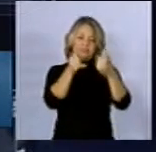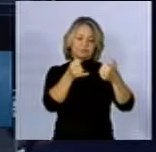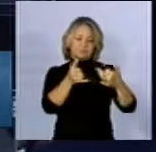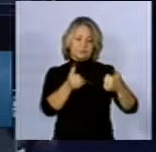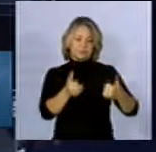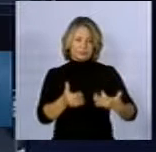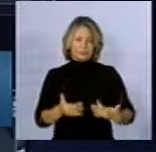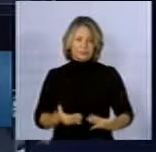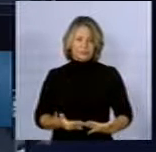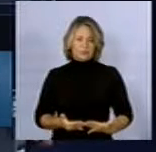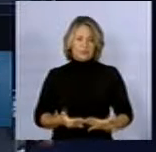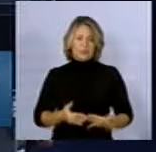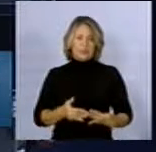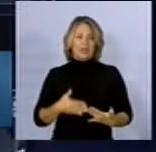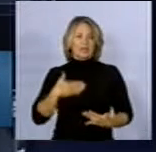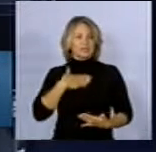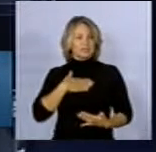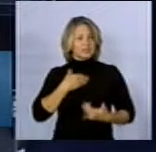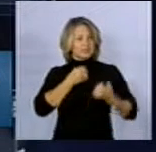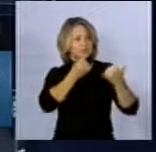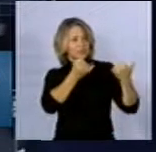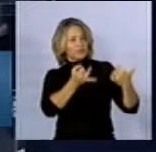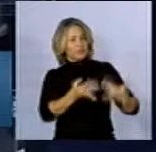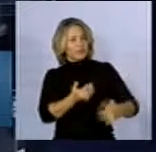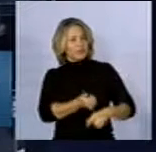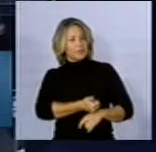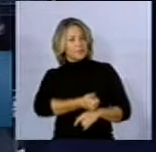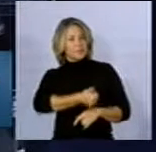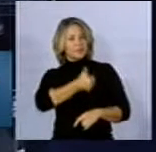que eu gostaria de esclarecer